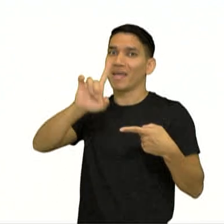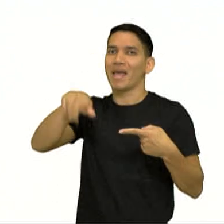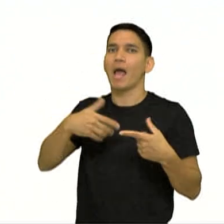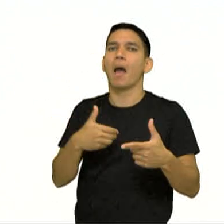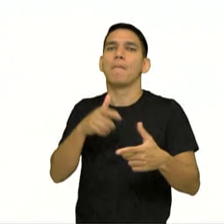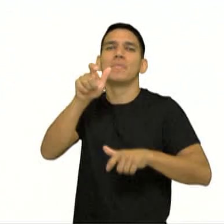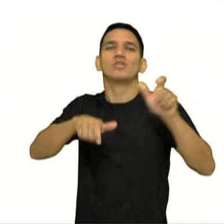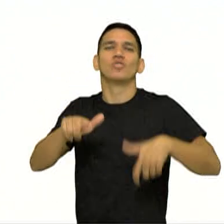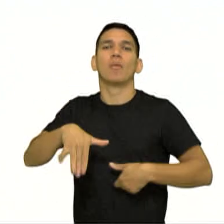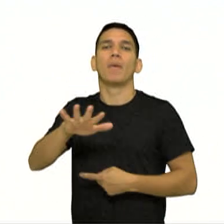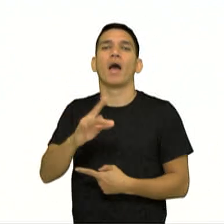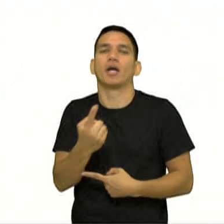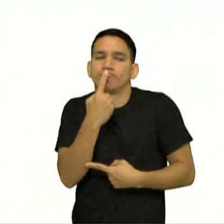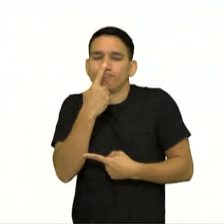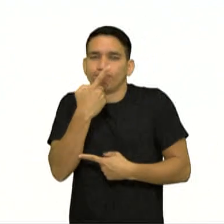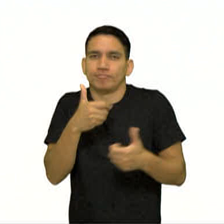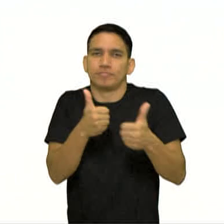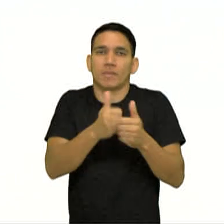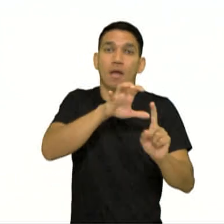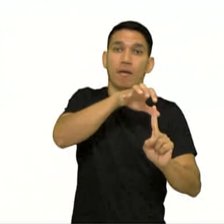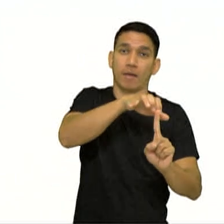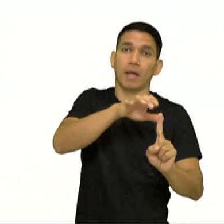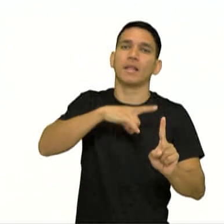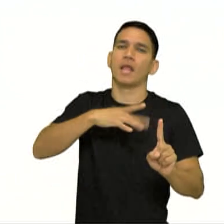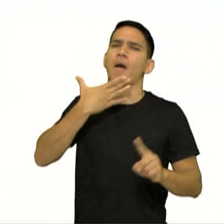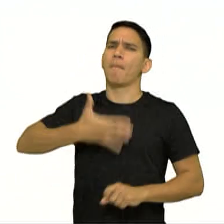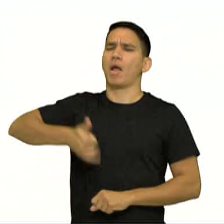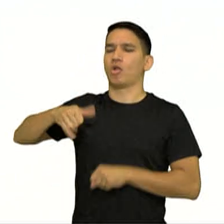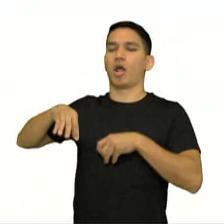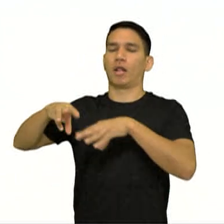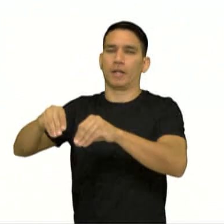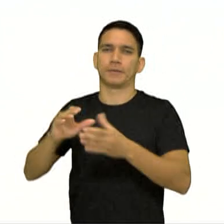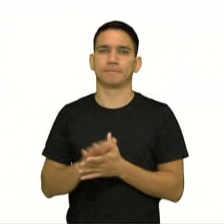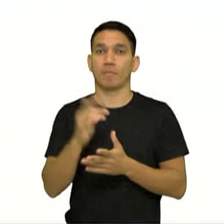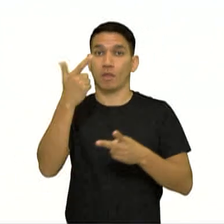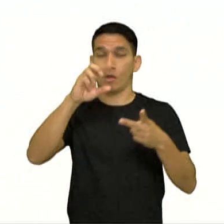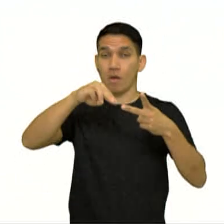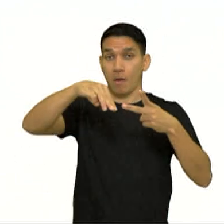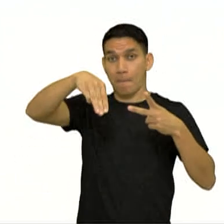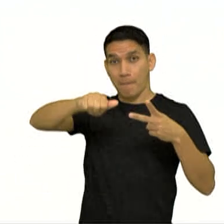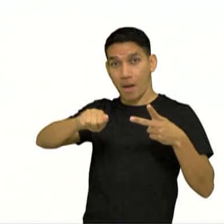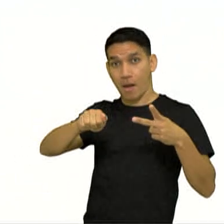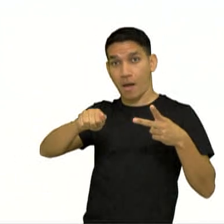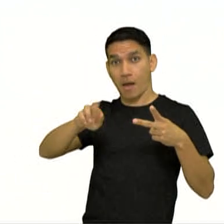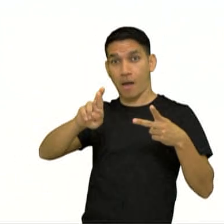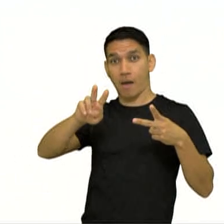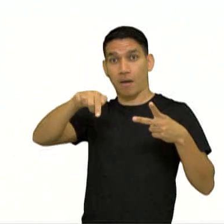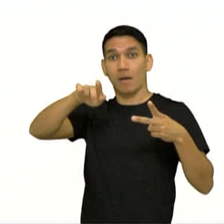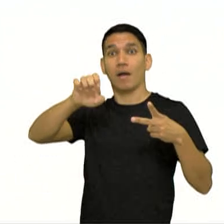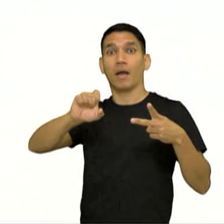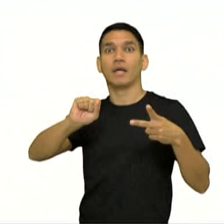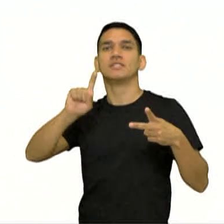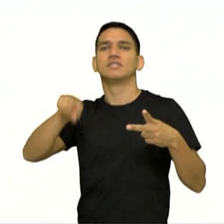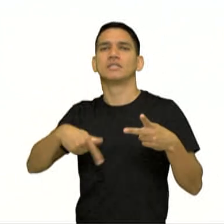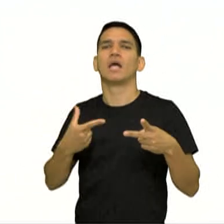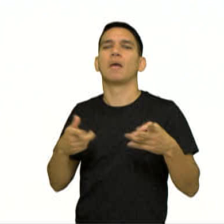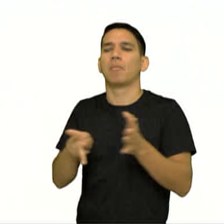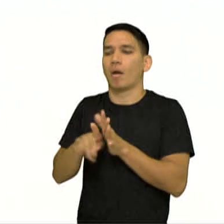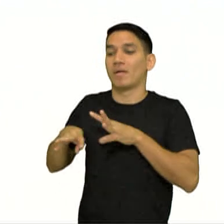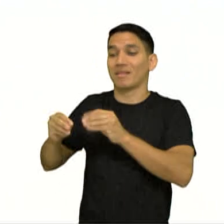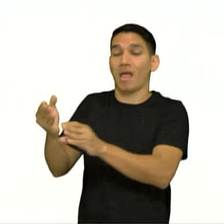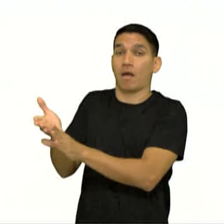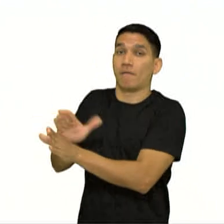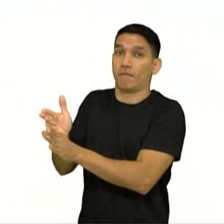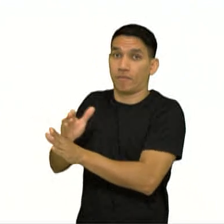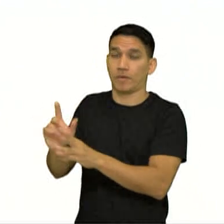E recebiam as melhores terras, né? Então, a gente tem os duques. E os marqueses administravam as terras das fronteiras e os condes